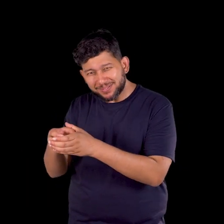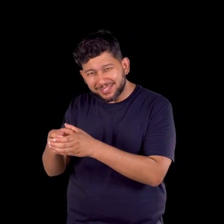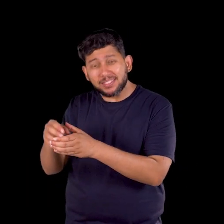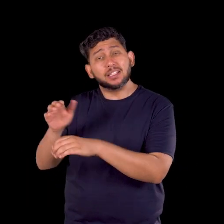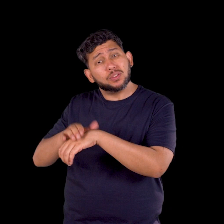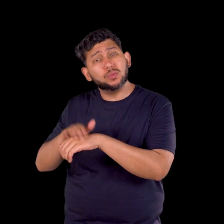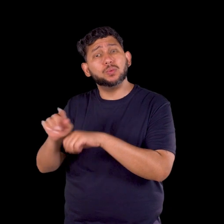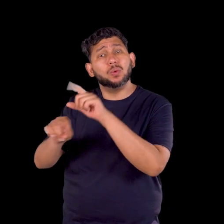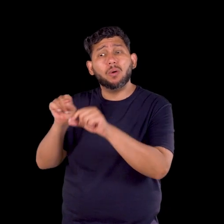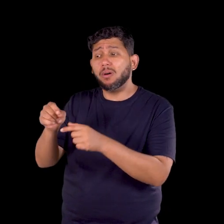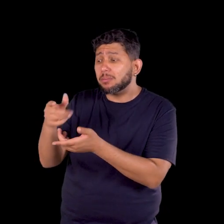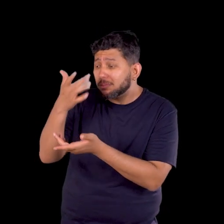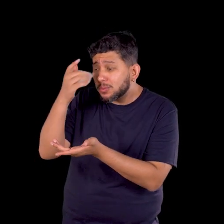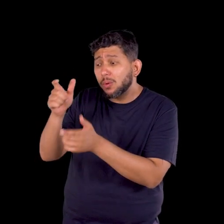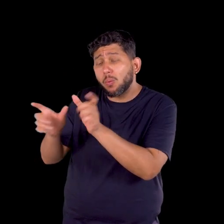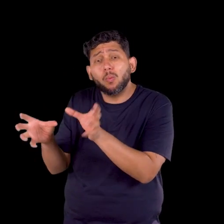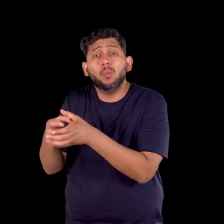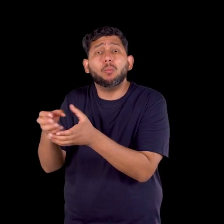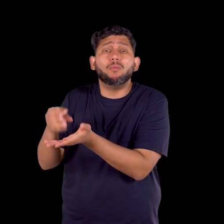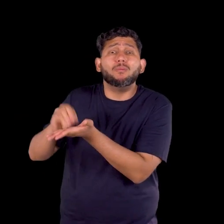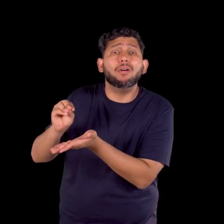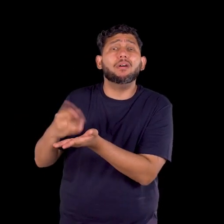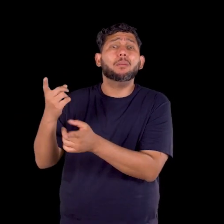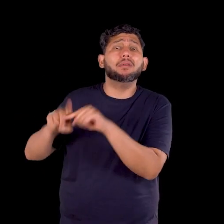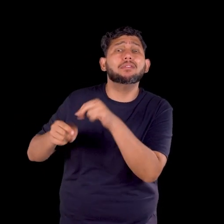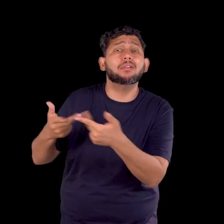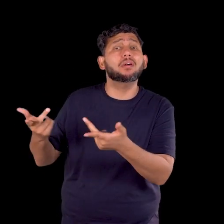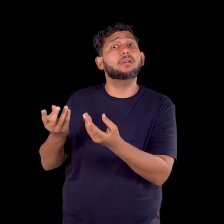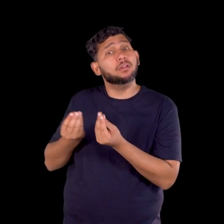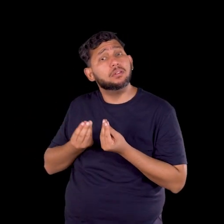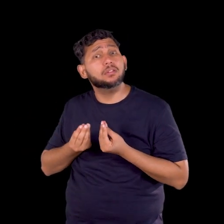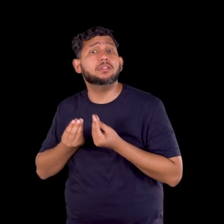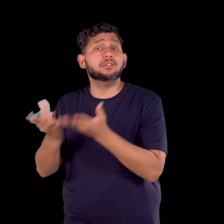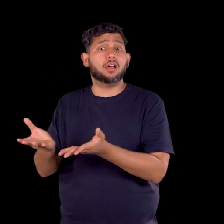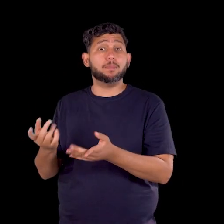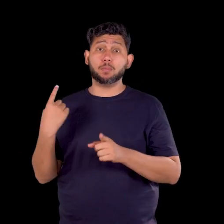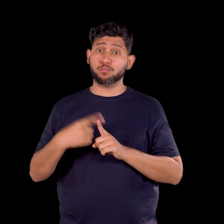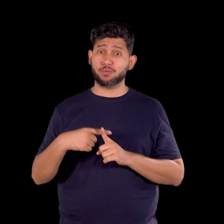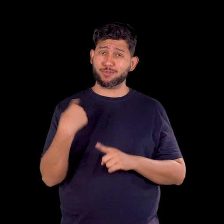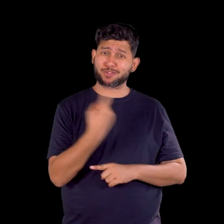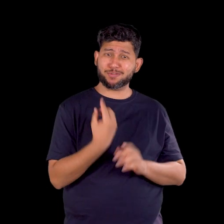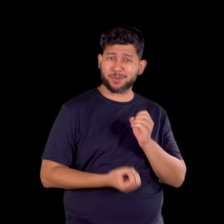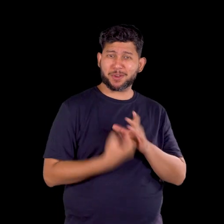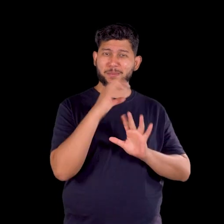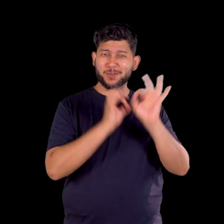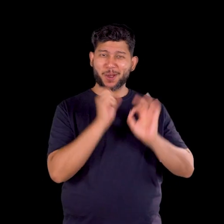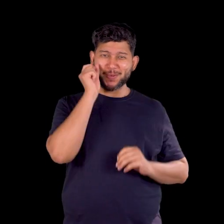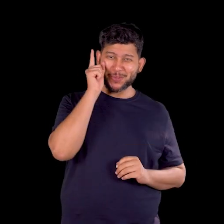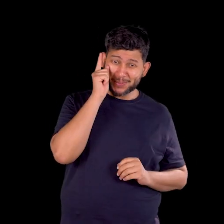forma carentes de conteúdo e/ou materiais, que possam incorporar os projetos culturais em seu dia a dia.